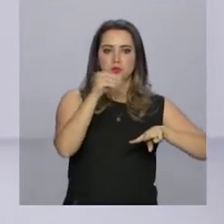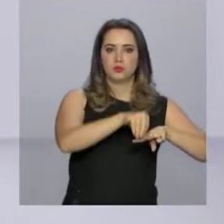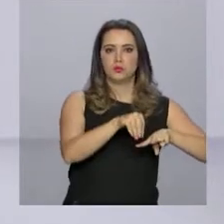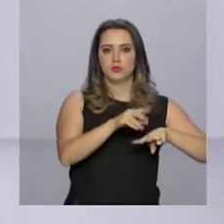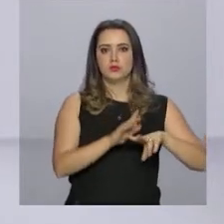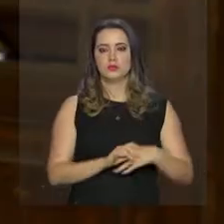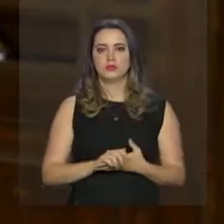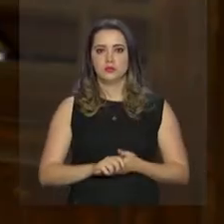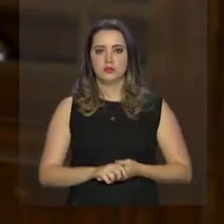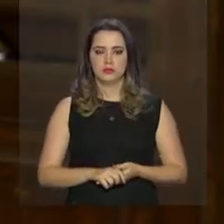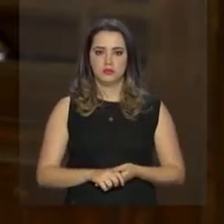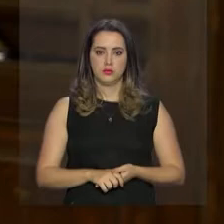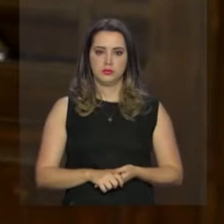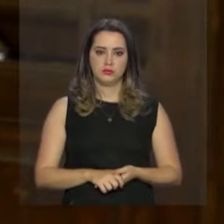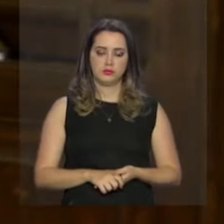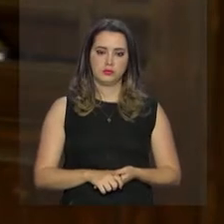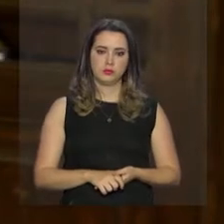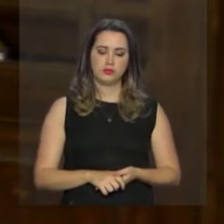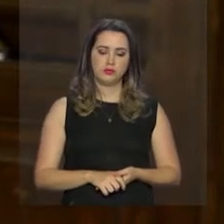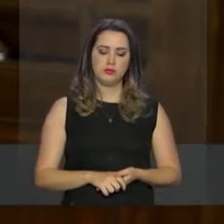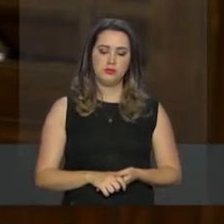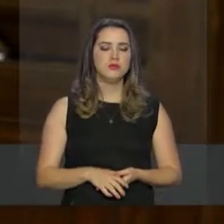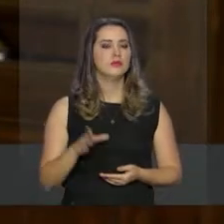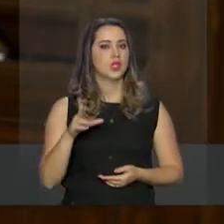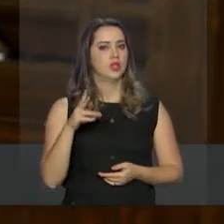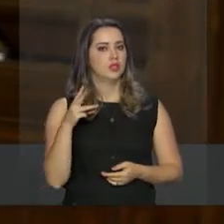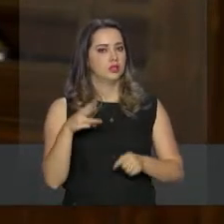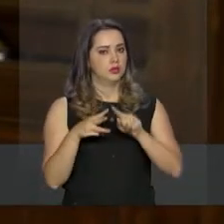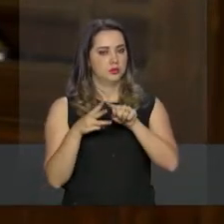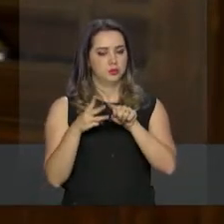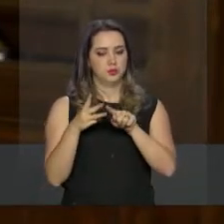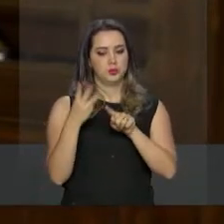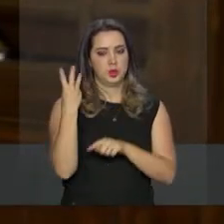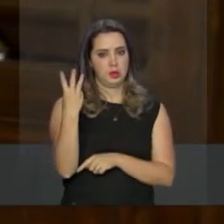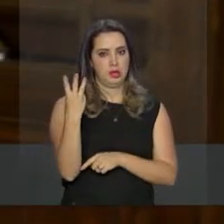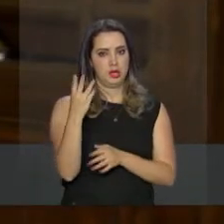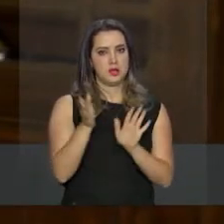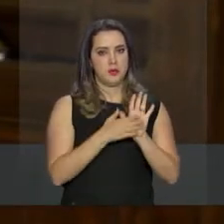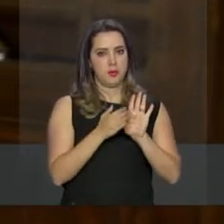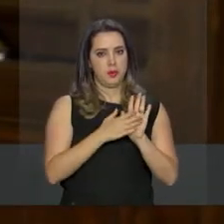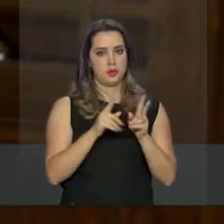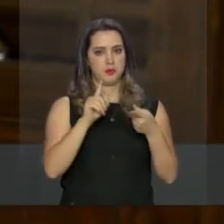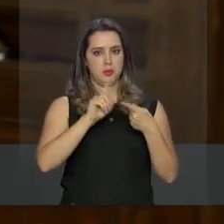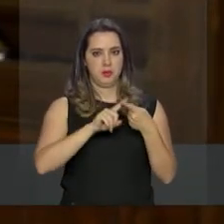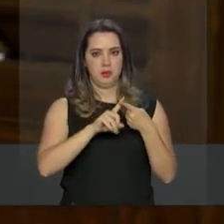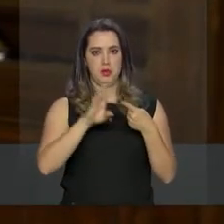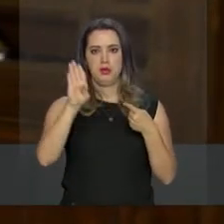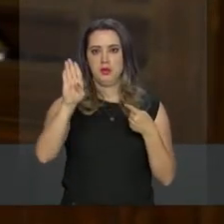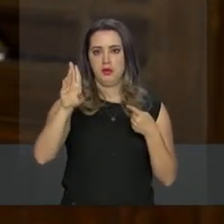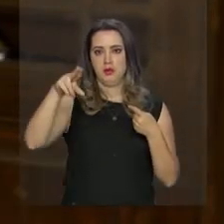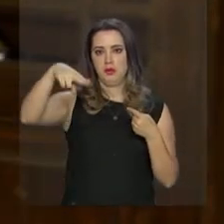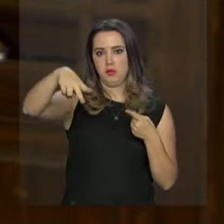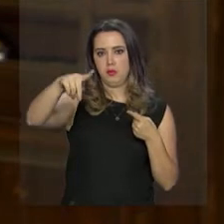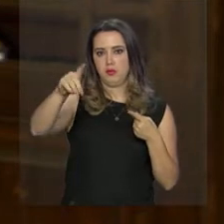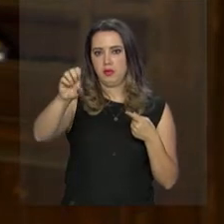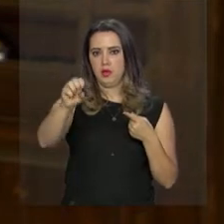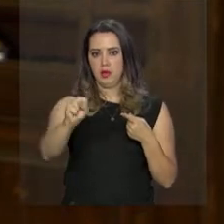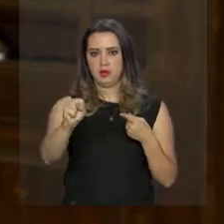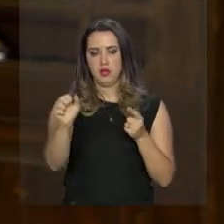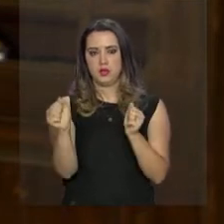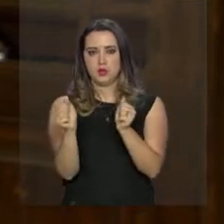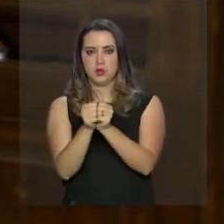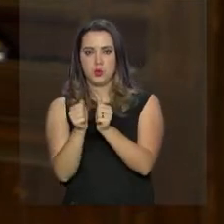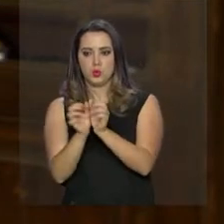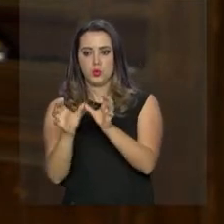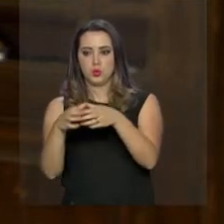penitenciário. Temos três propostas. Uma do BNDES, que é exatamente a parceria público-privada, ou seja,